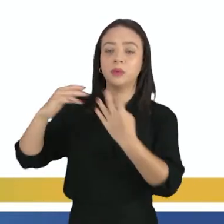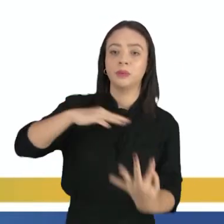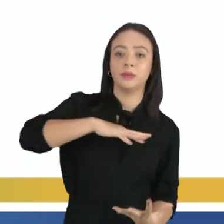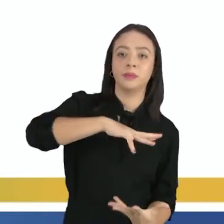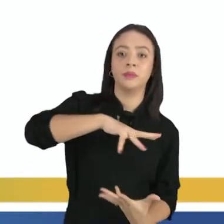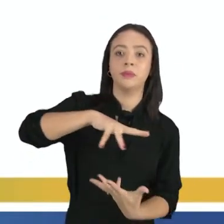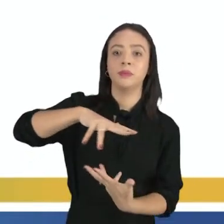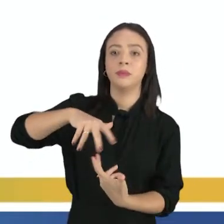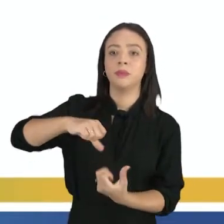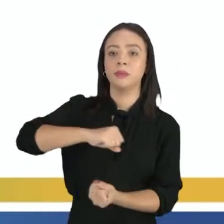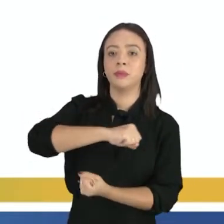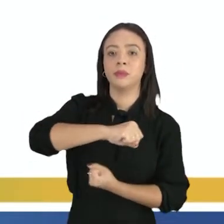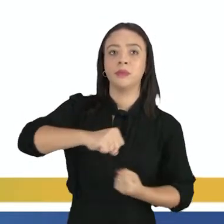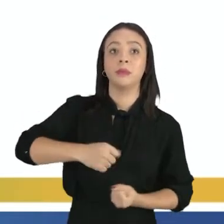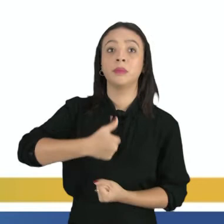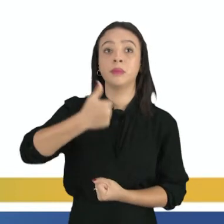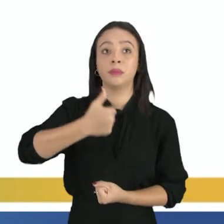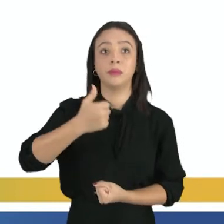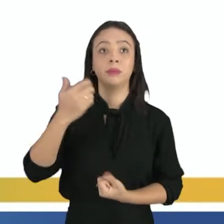primeira que eu falei para vocês